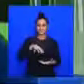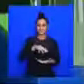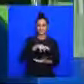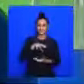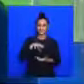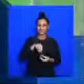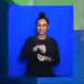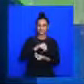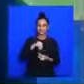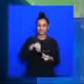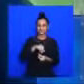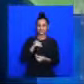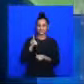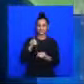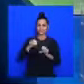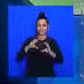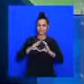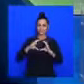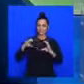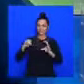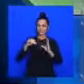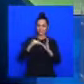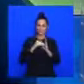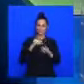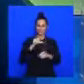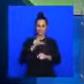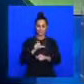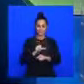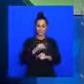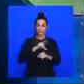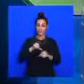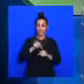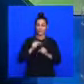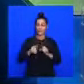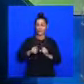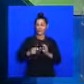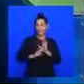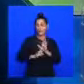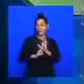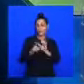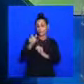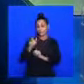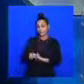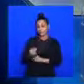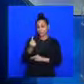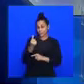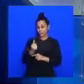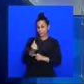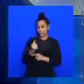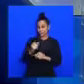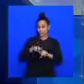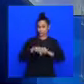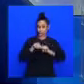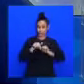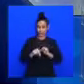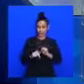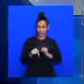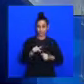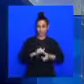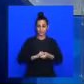Globo carregado, embaralhando 10 bolas numeradas de 0 a 9. Sorteio do número correspondente à coluna número 1 do Super